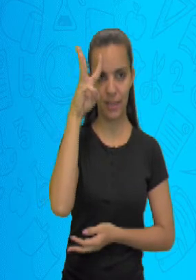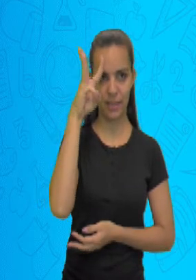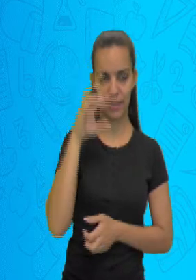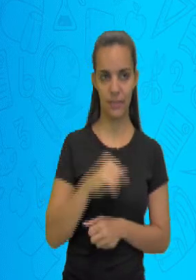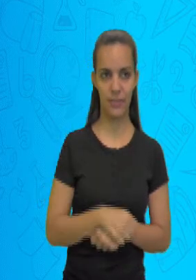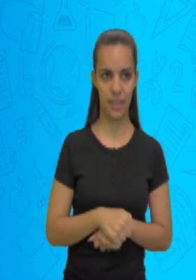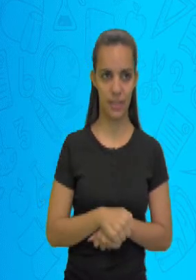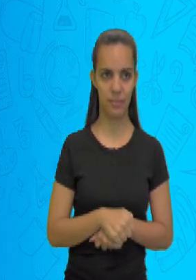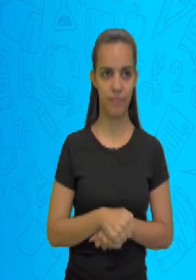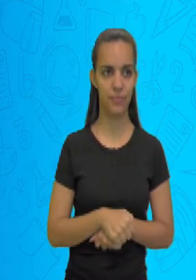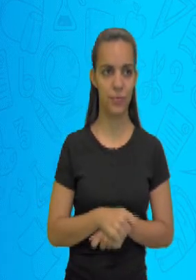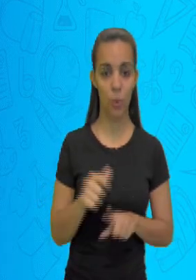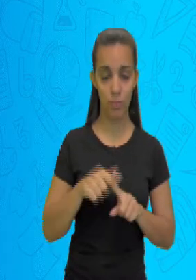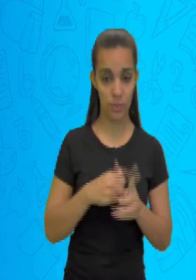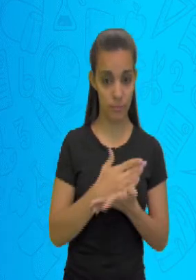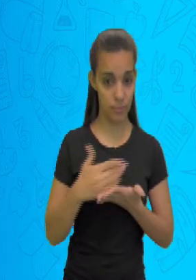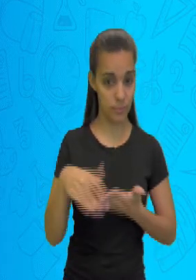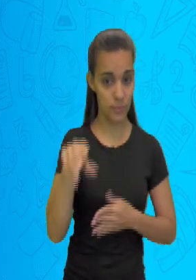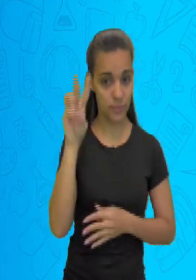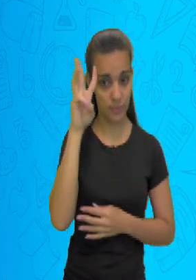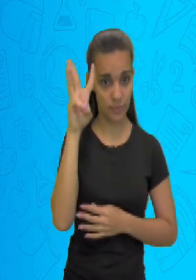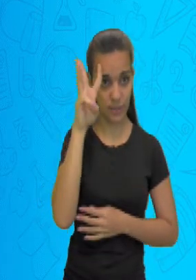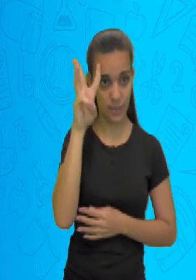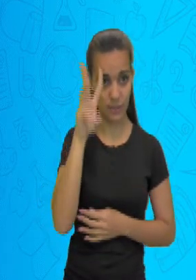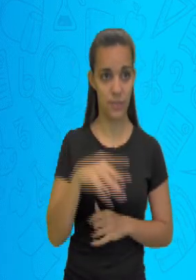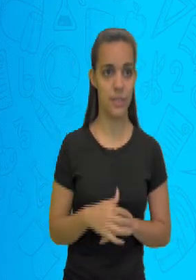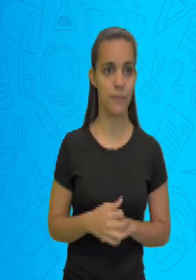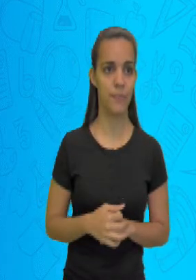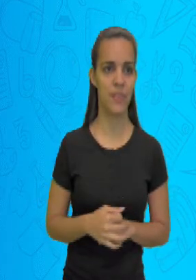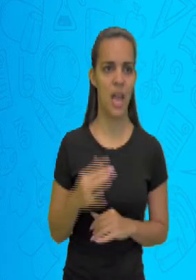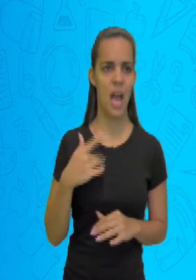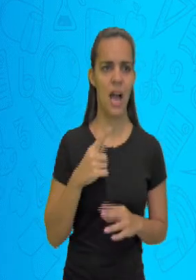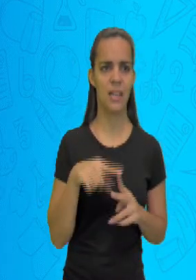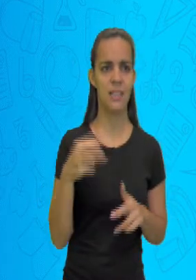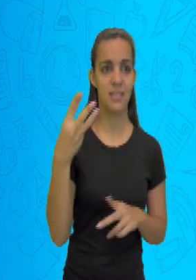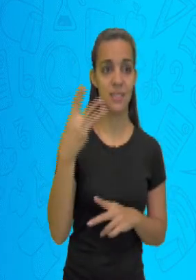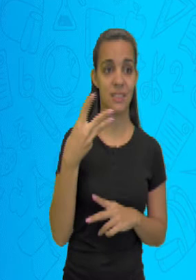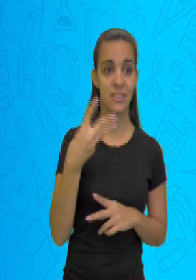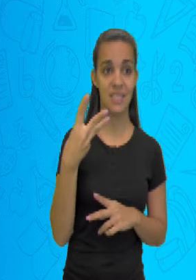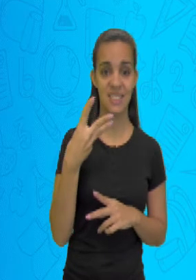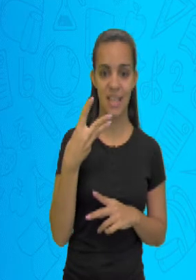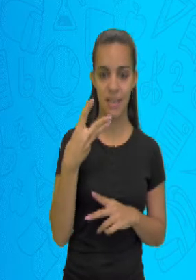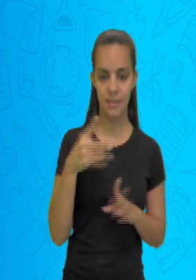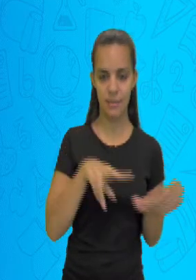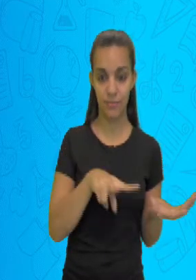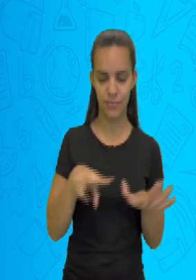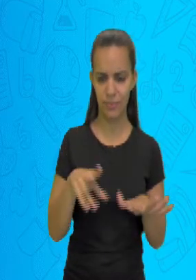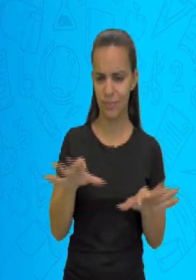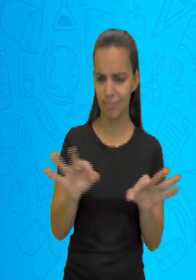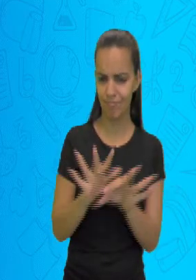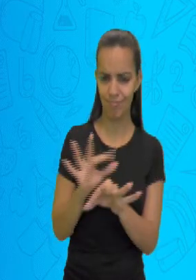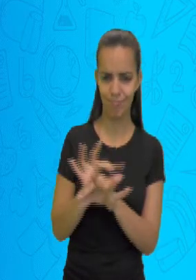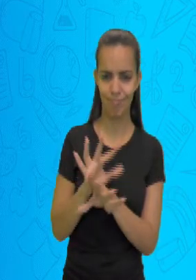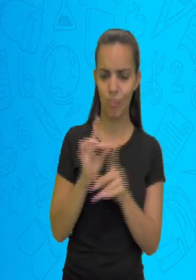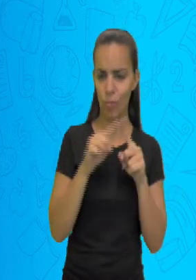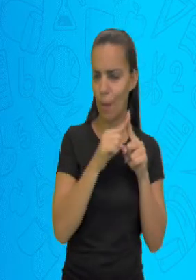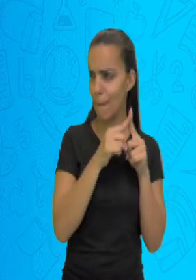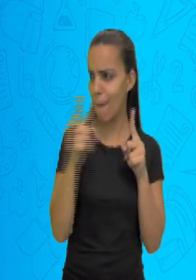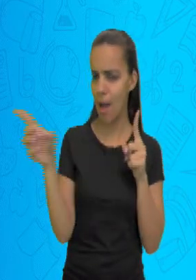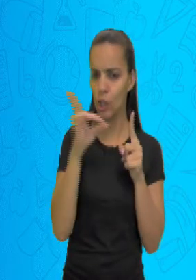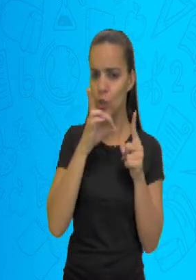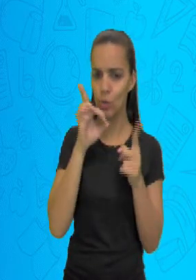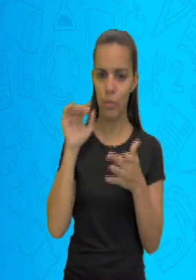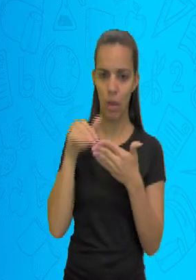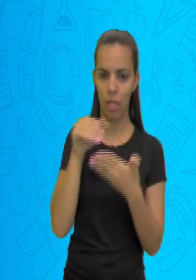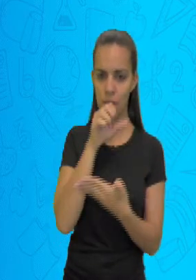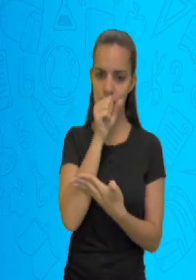incompleta. E aqui nós já temos, 3 semanas completas. Tá vendo? Essa semana aqui